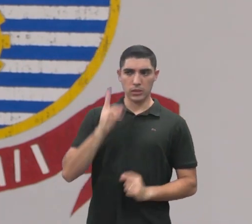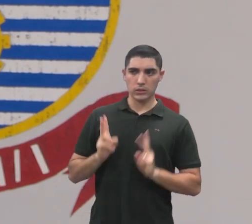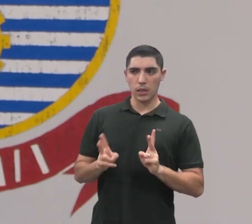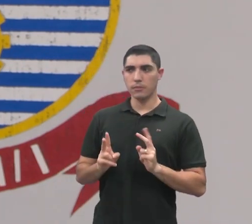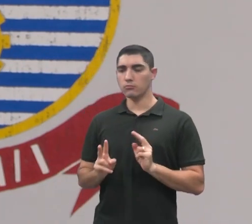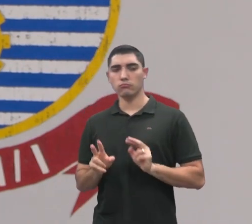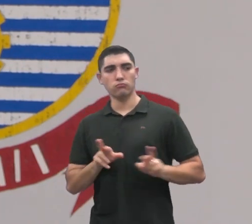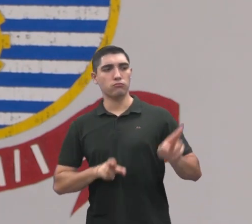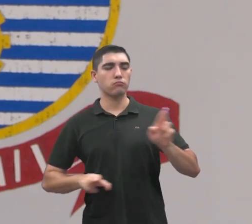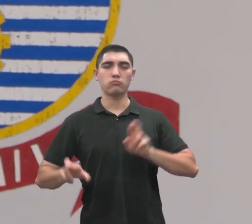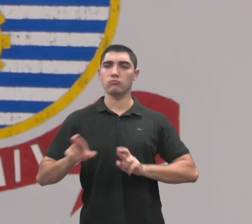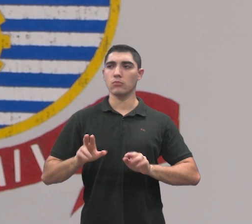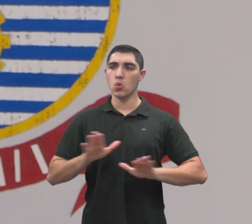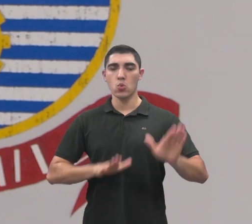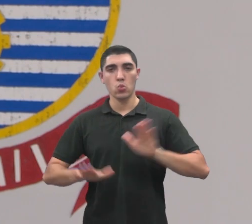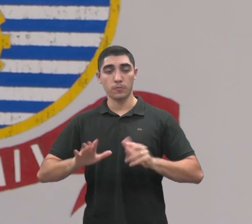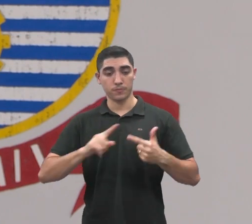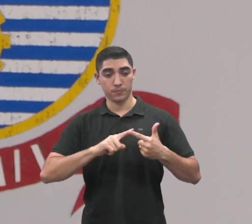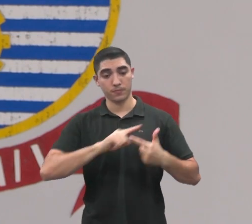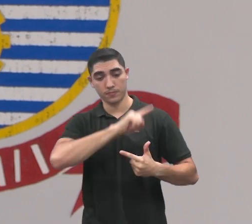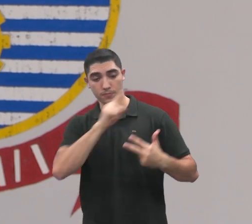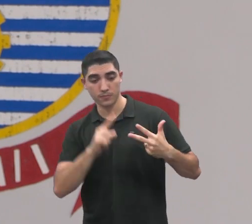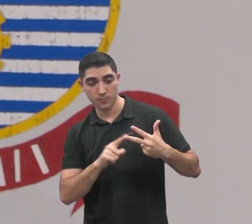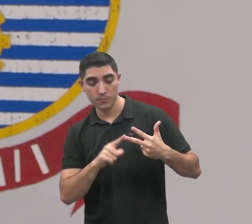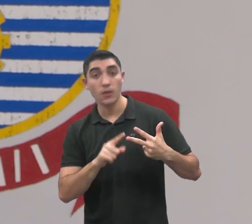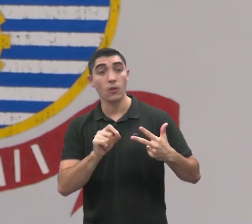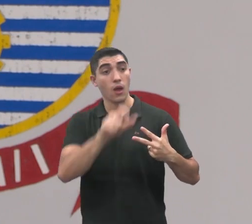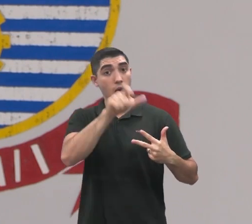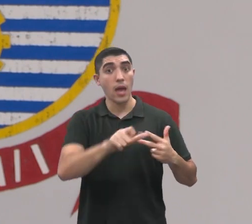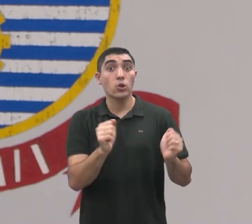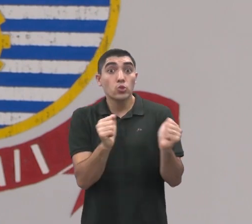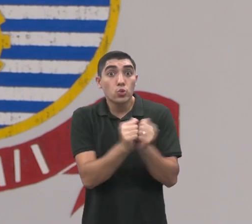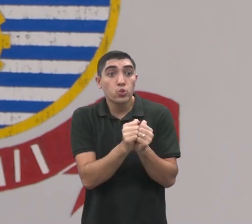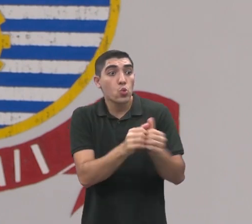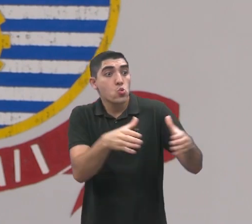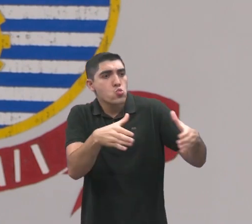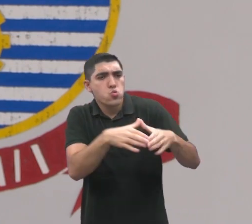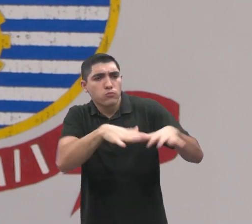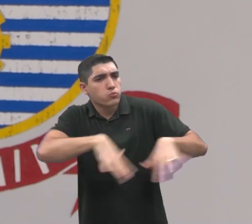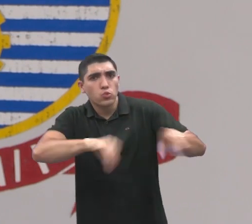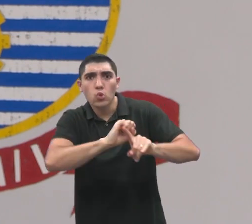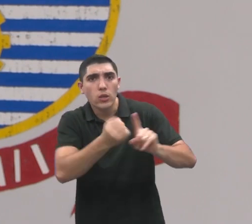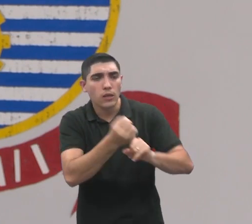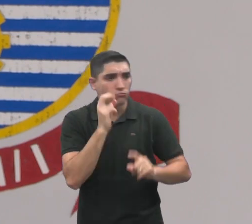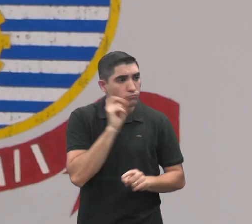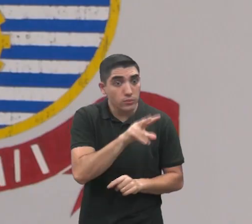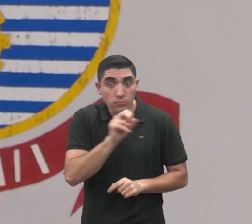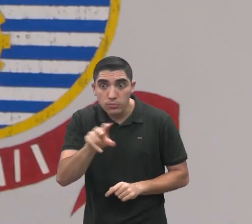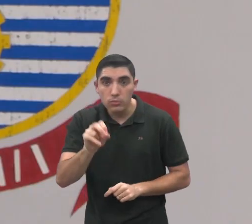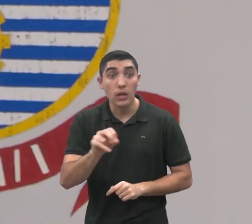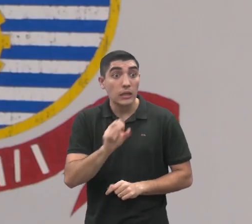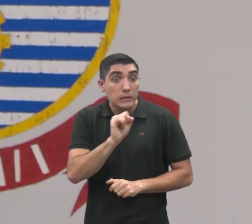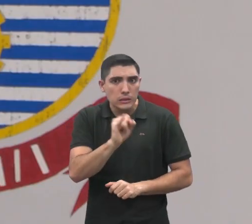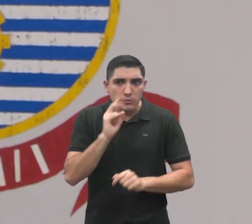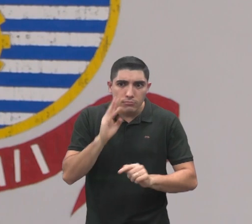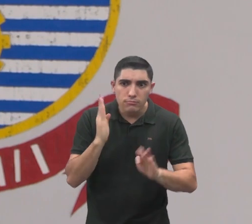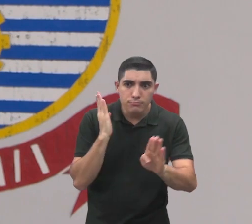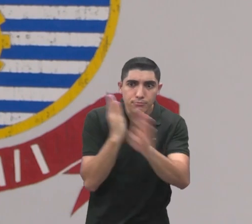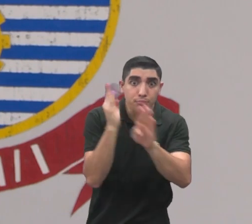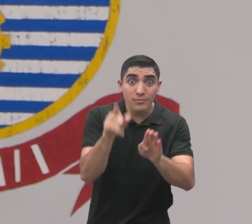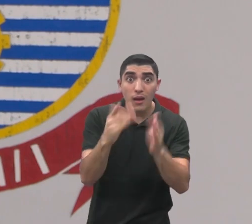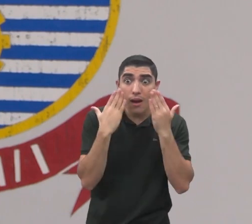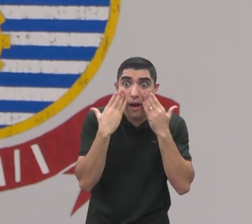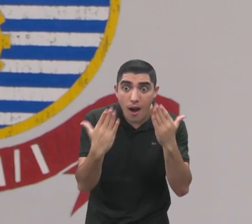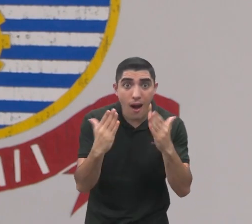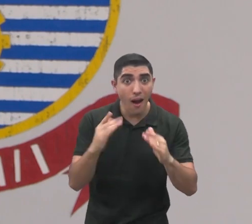e individual. Depois, atuando na prevenção primária coletiva, denunciando os